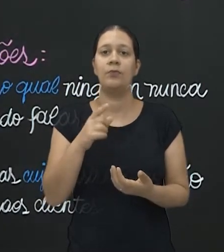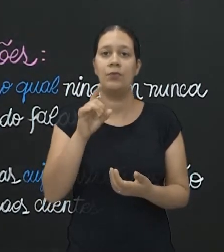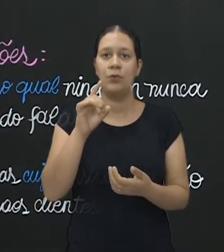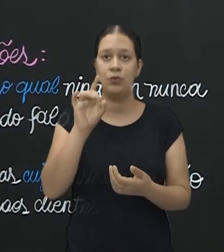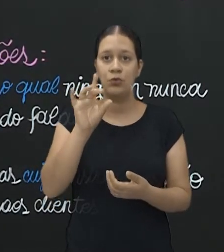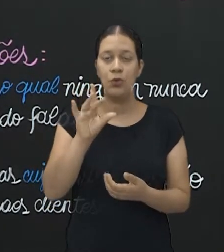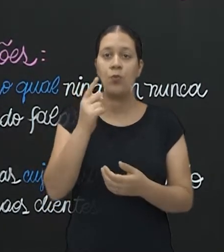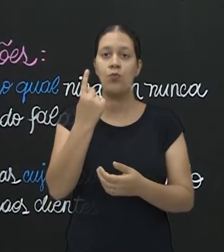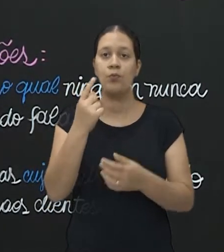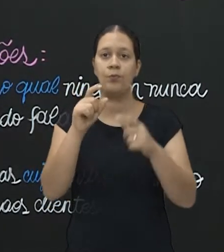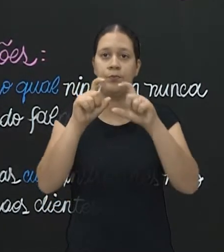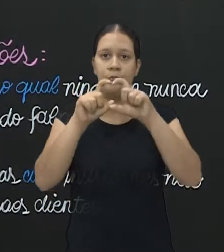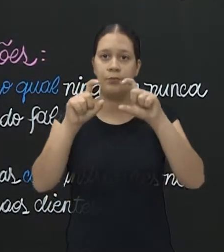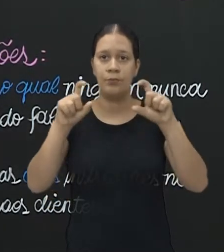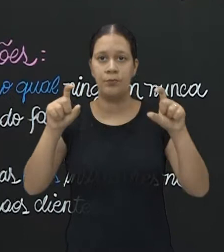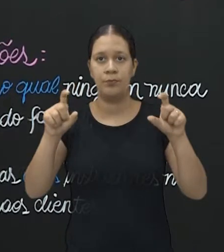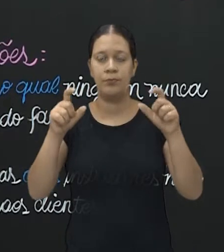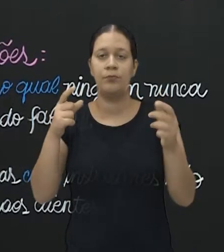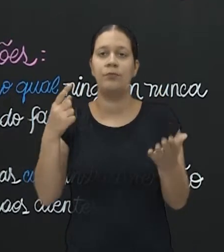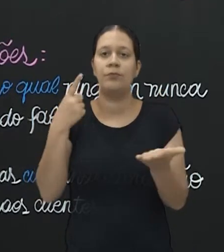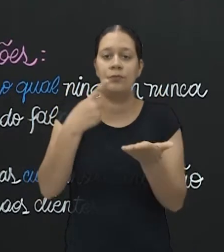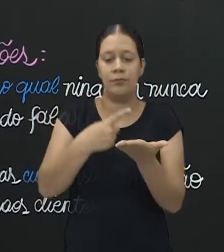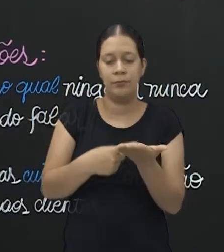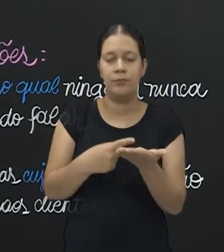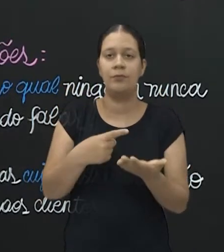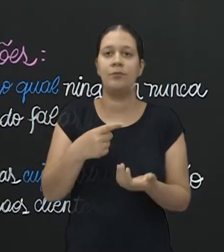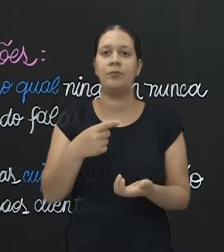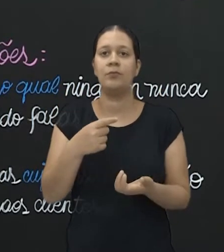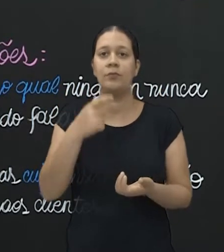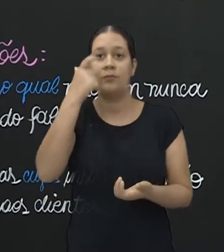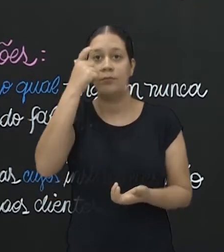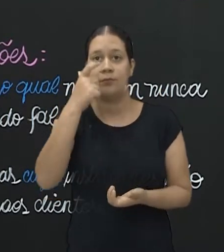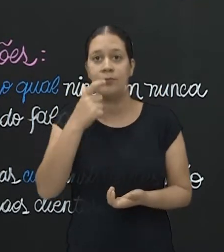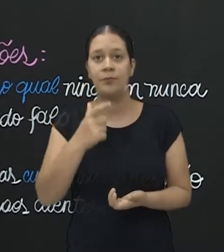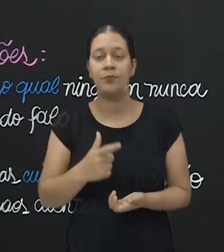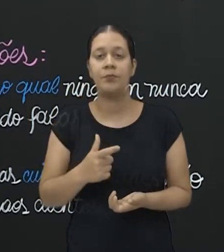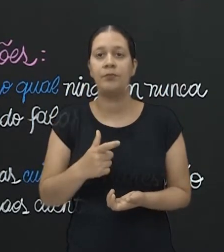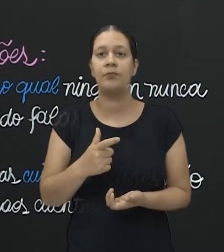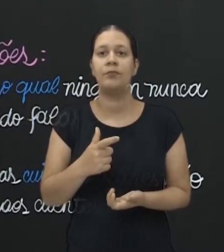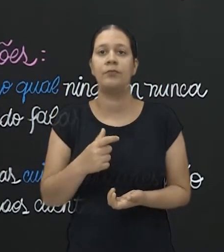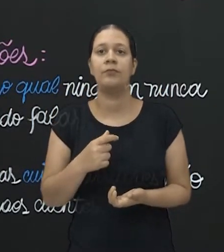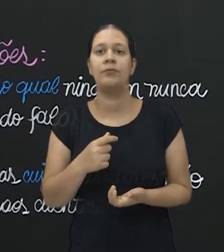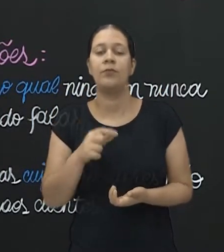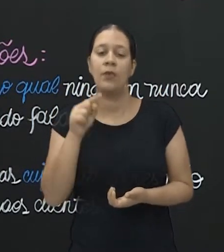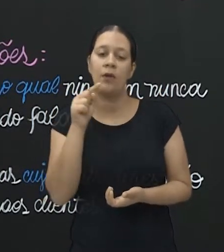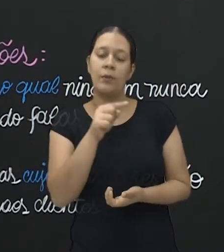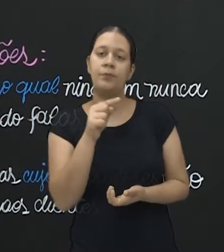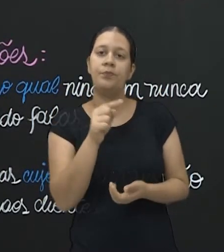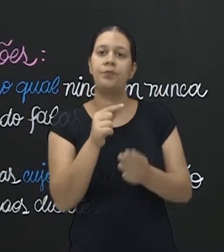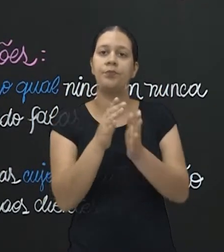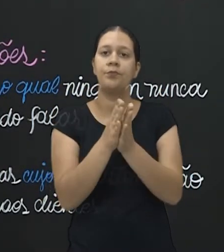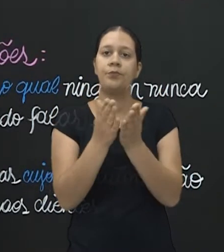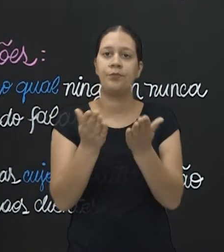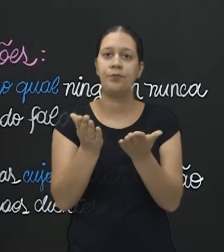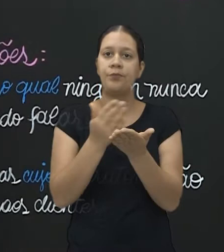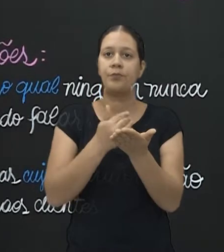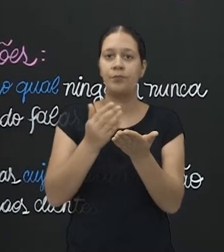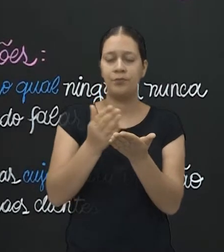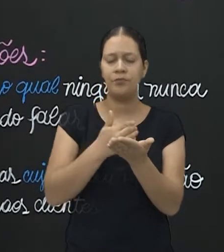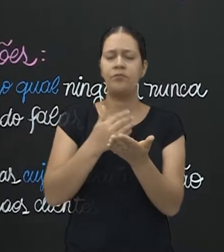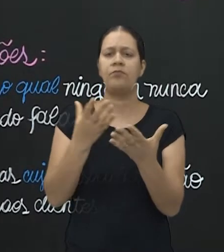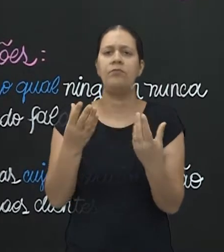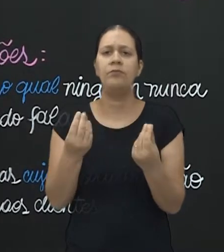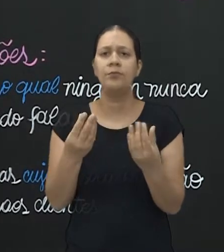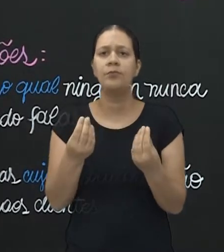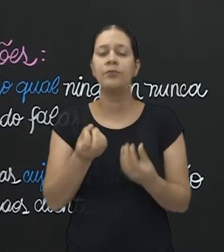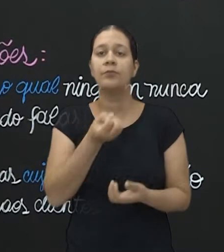tenho uma oração, que é marcada aqui pelo verbo ser em sua forma é. Este livro é de Clarice Lispector. Este livro é muito